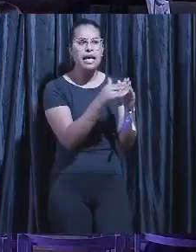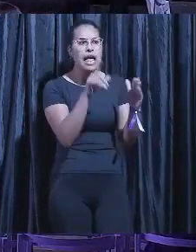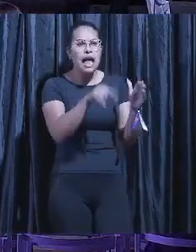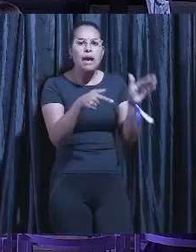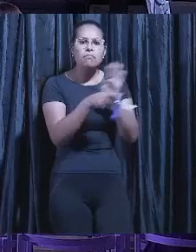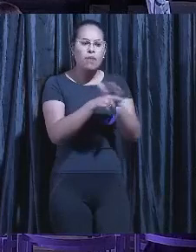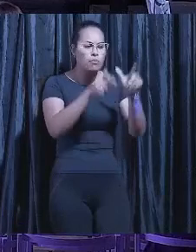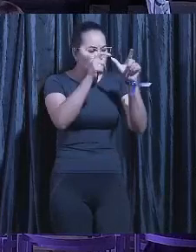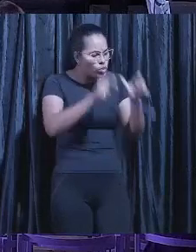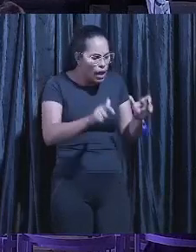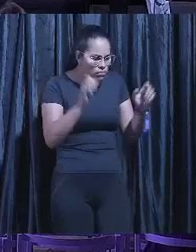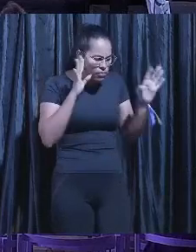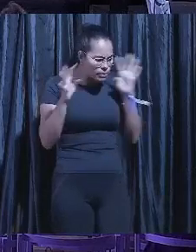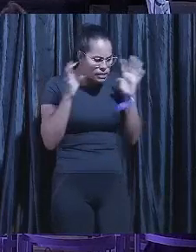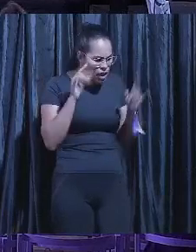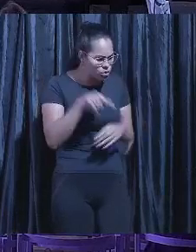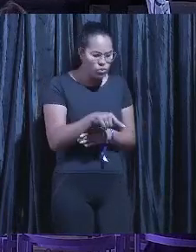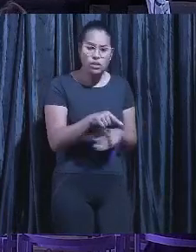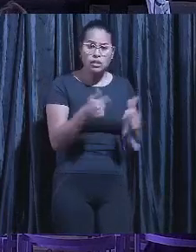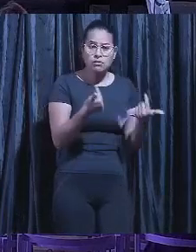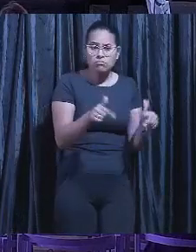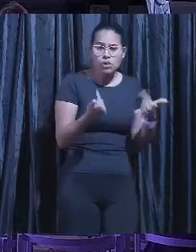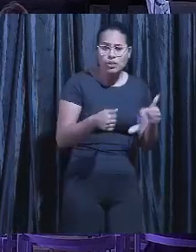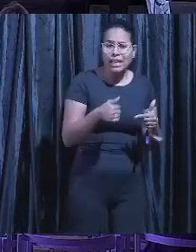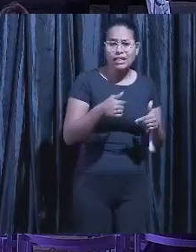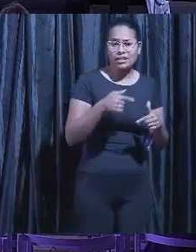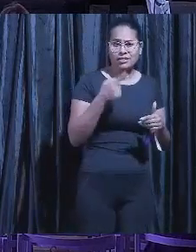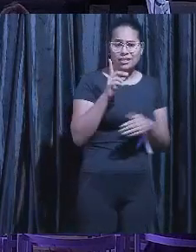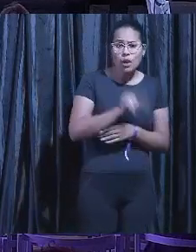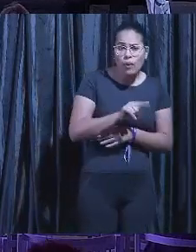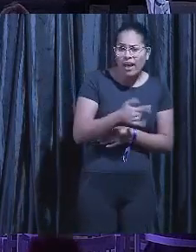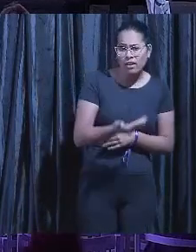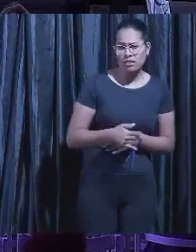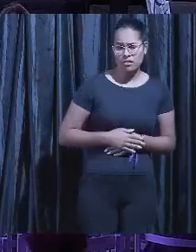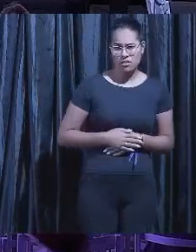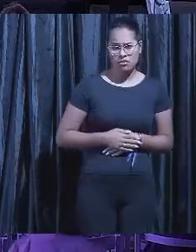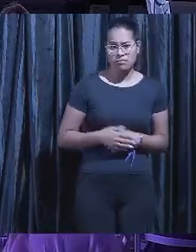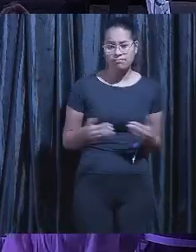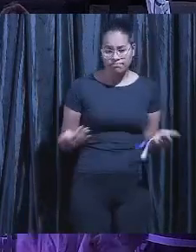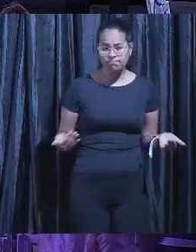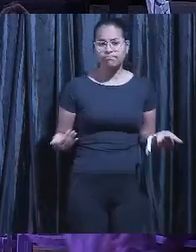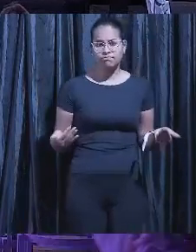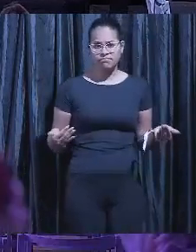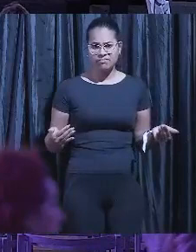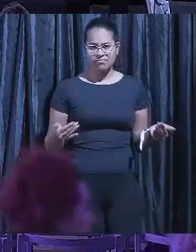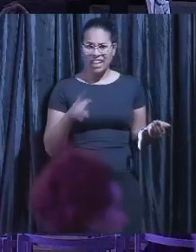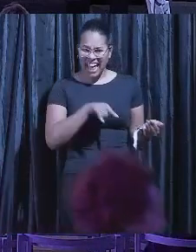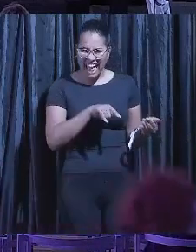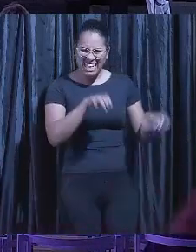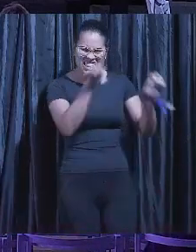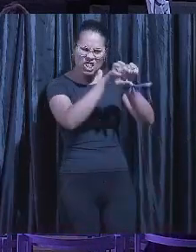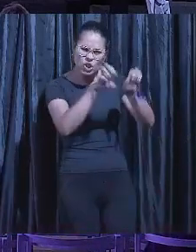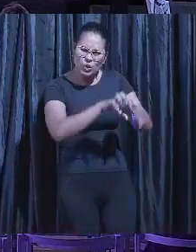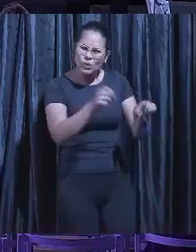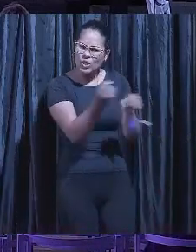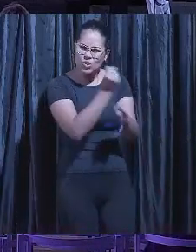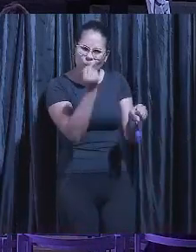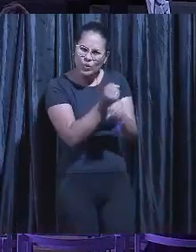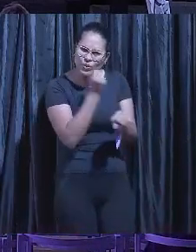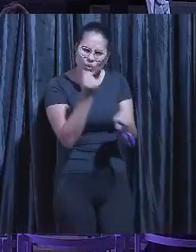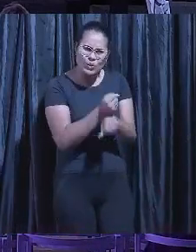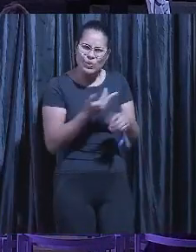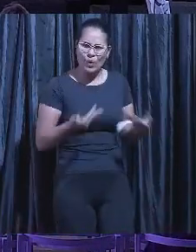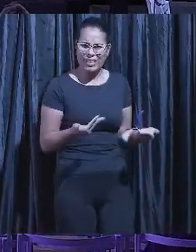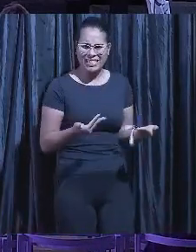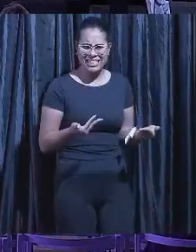não está sendo pensado. Essas construções, elas não estão prontas para o